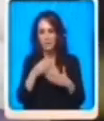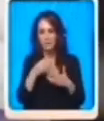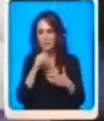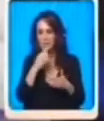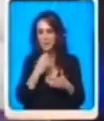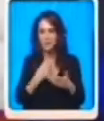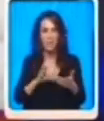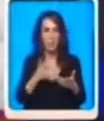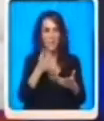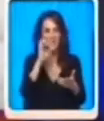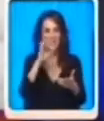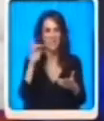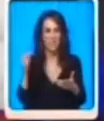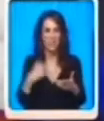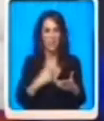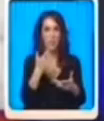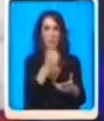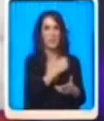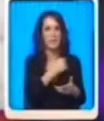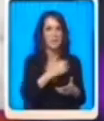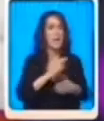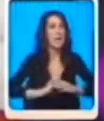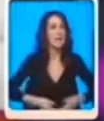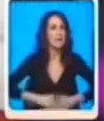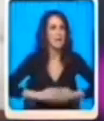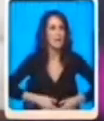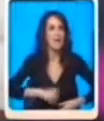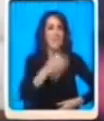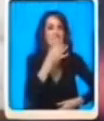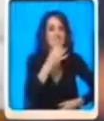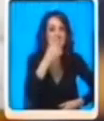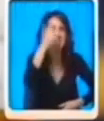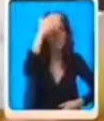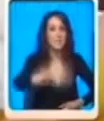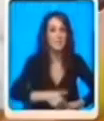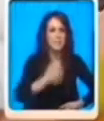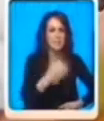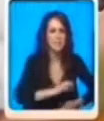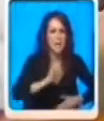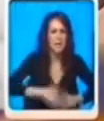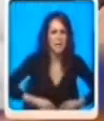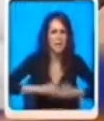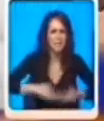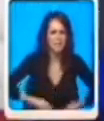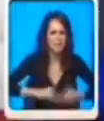sério, quando a Cristina estava grávida, eu ia para casa e dizia, ela está grávida. Enquanto...